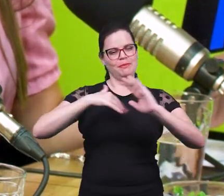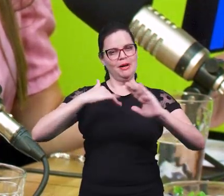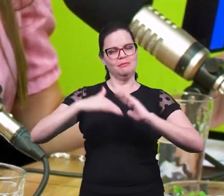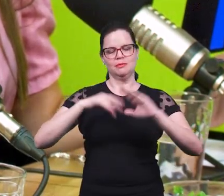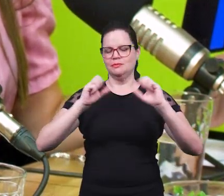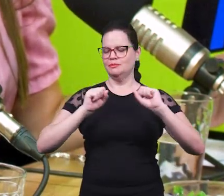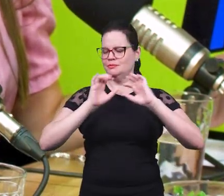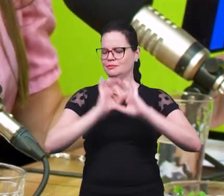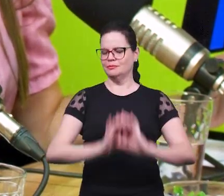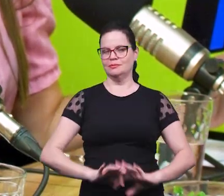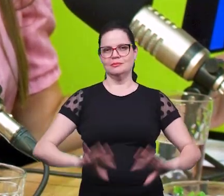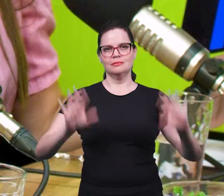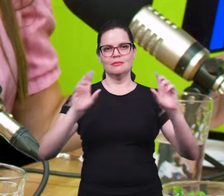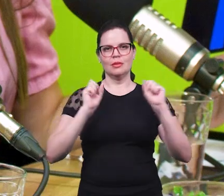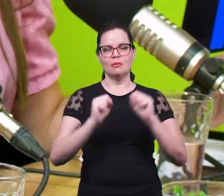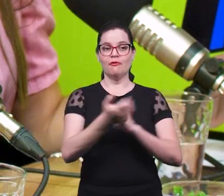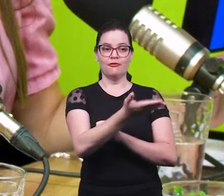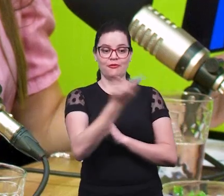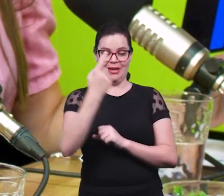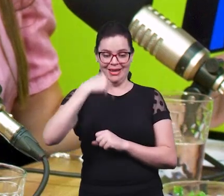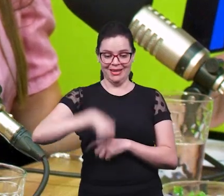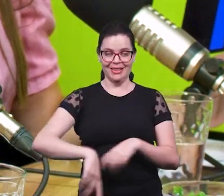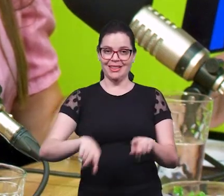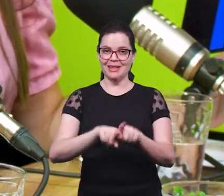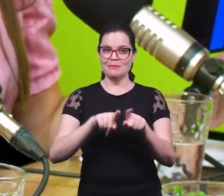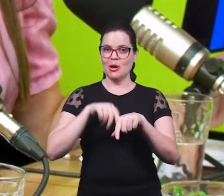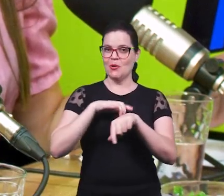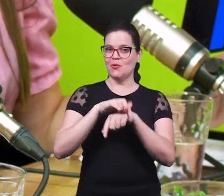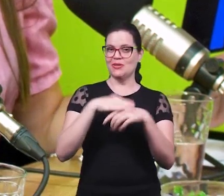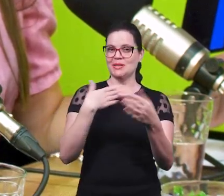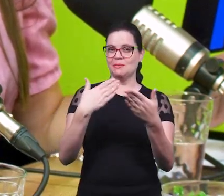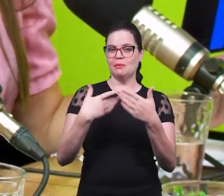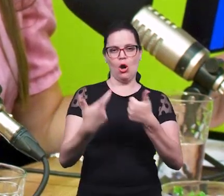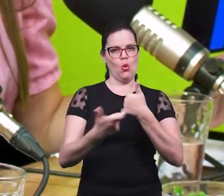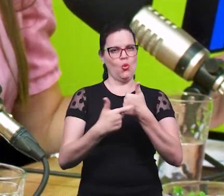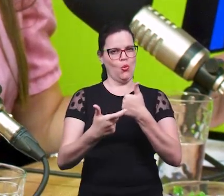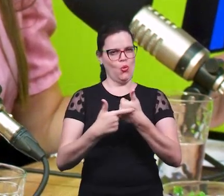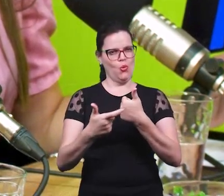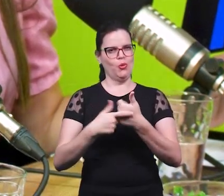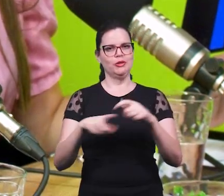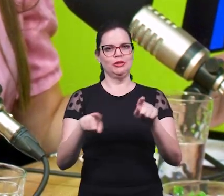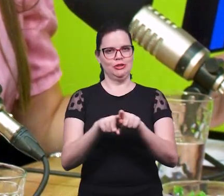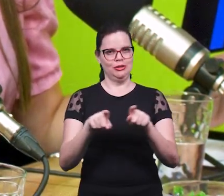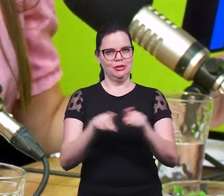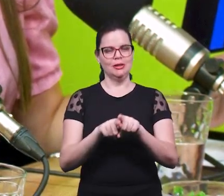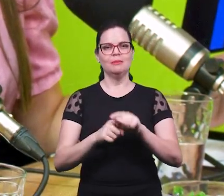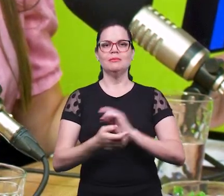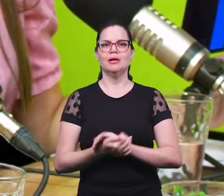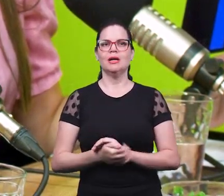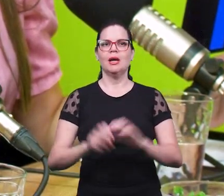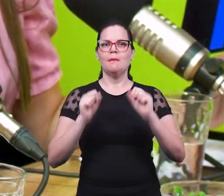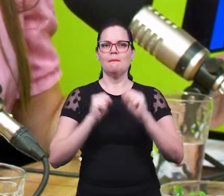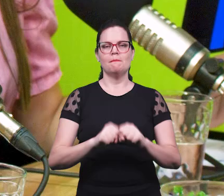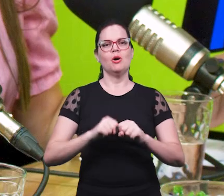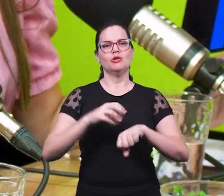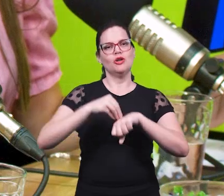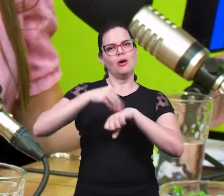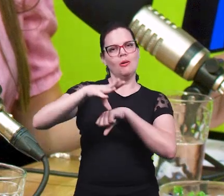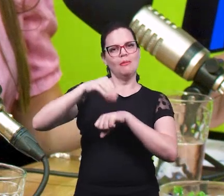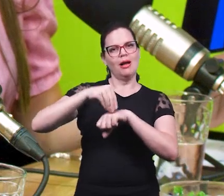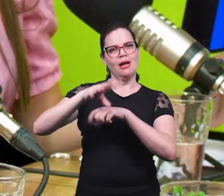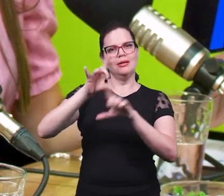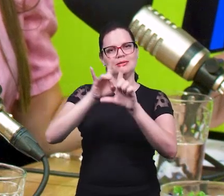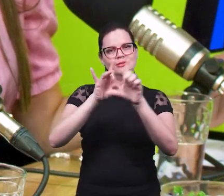Sintam-se à vontade a vir também conversar conosco. Curte o nosso podcast, comentem, compartilhe e será